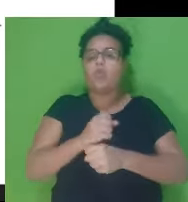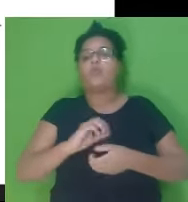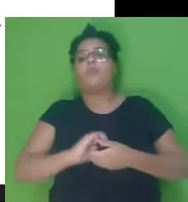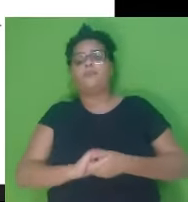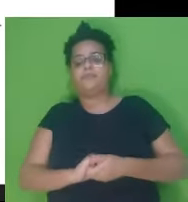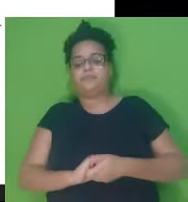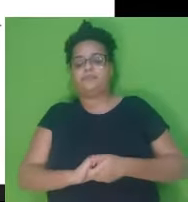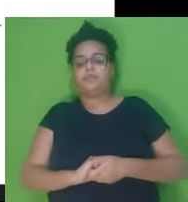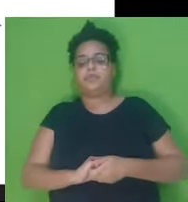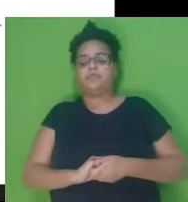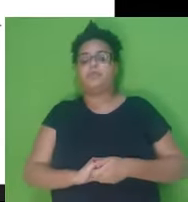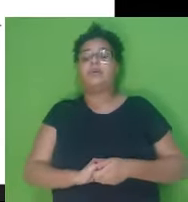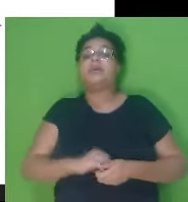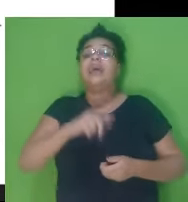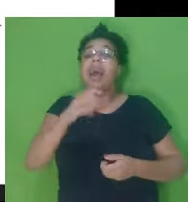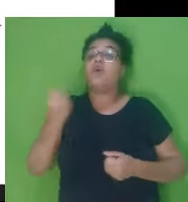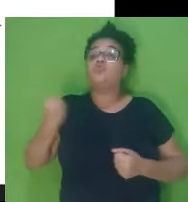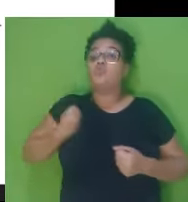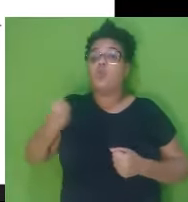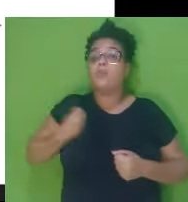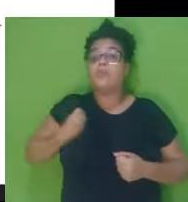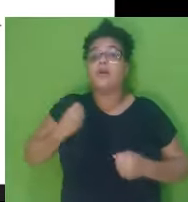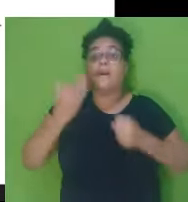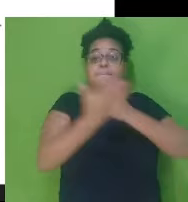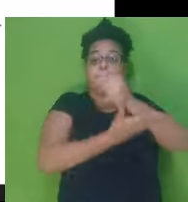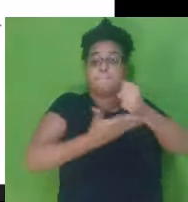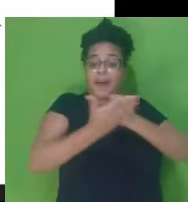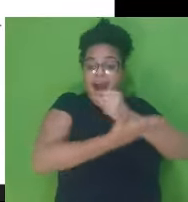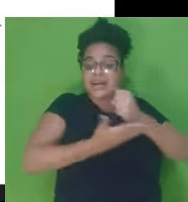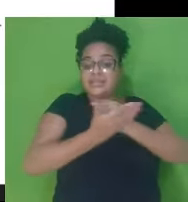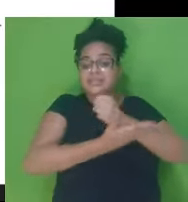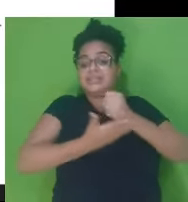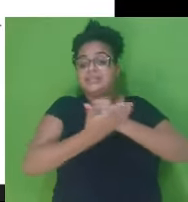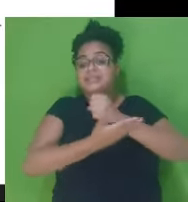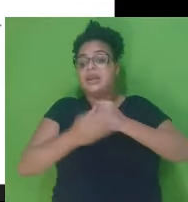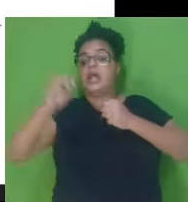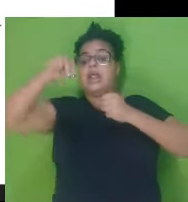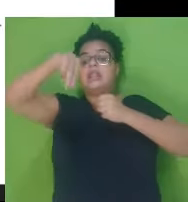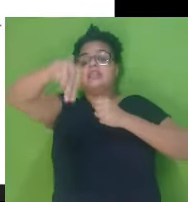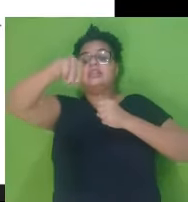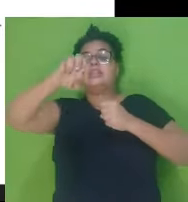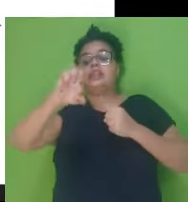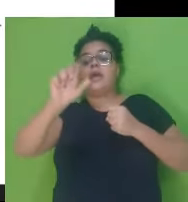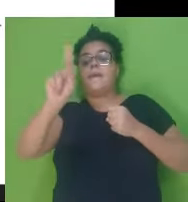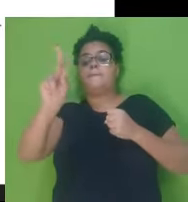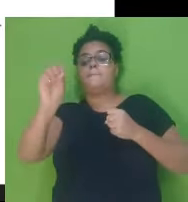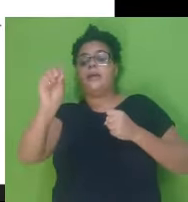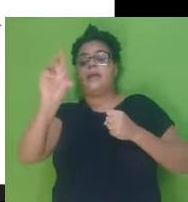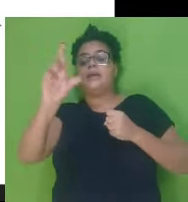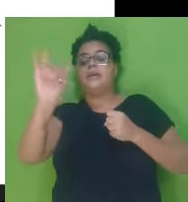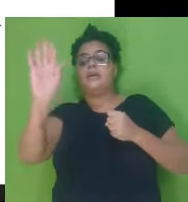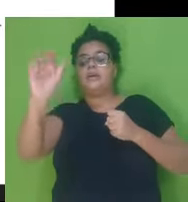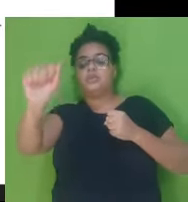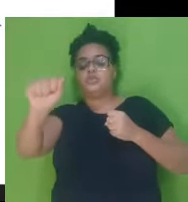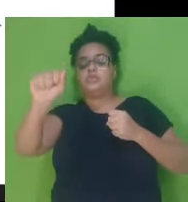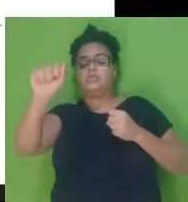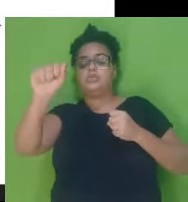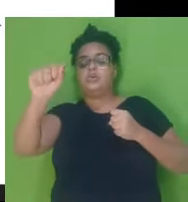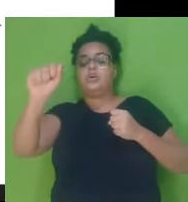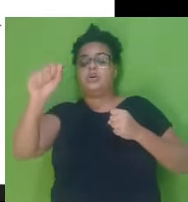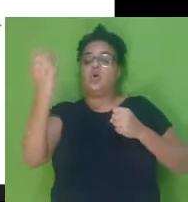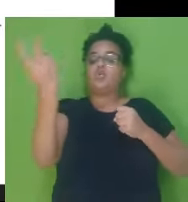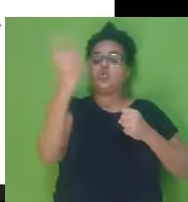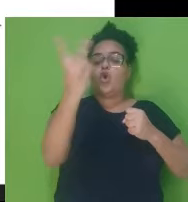cálculo. Esse número é chamado de base de Neper ou número de Euler, né? Euler